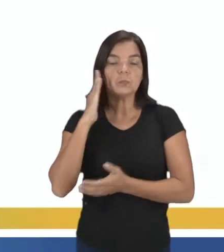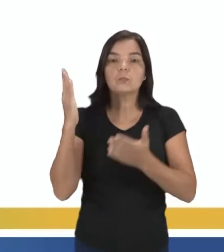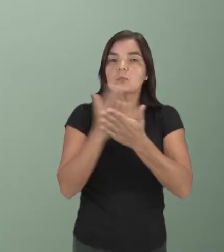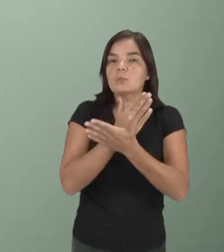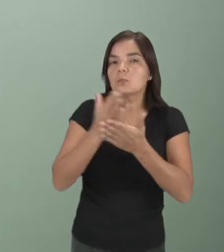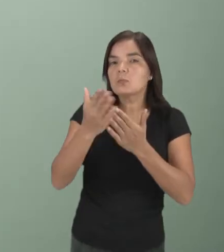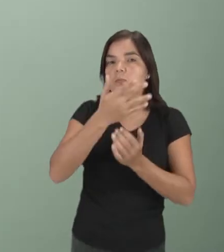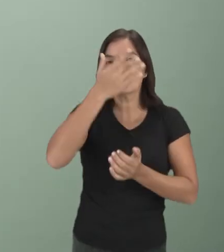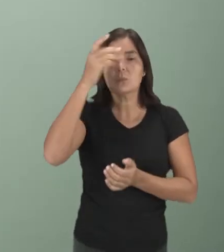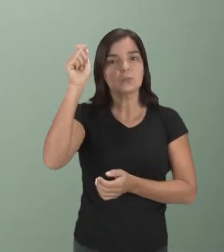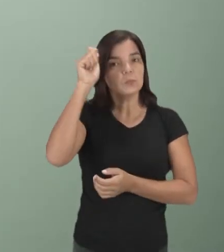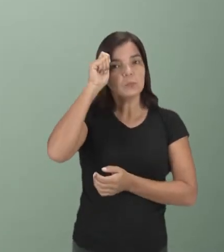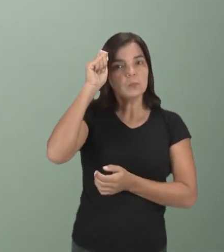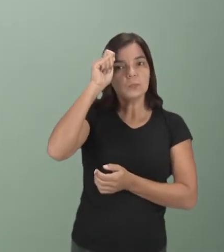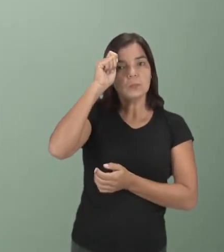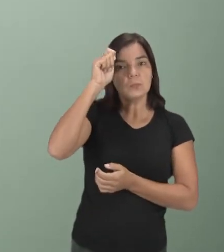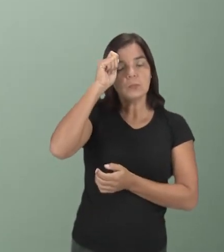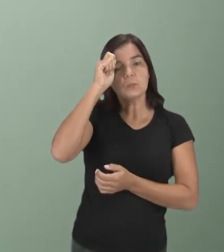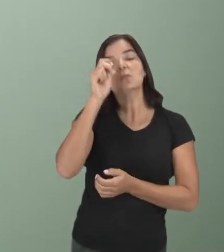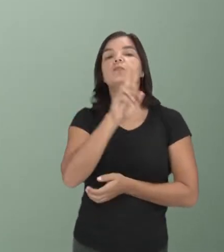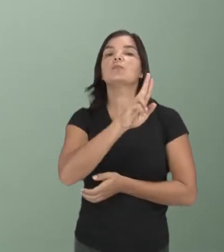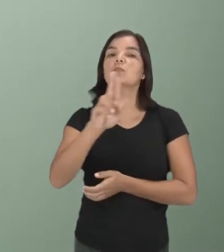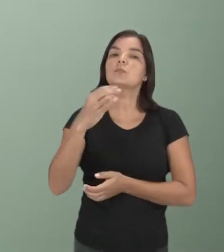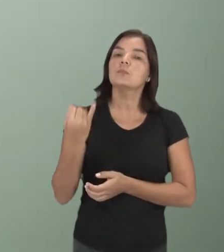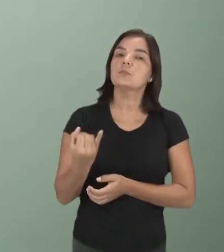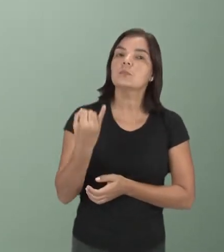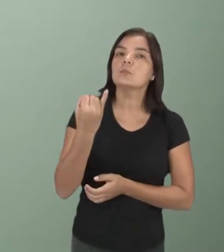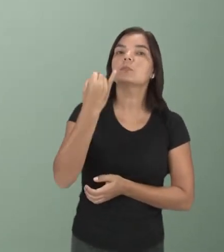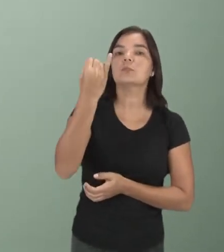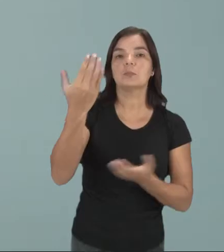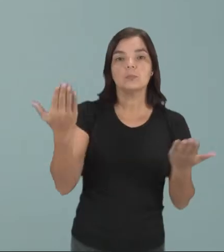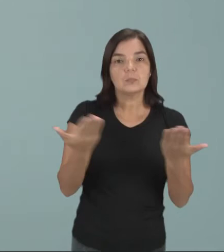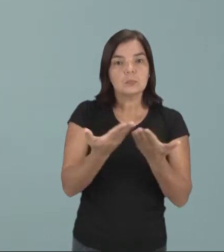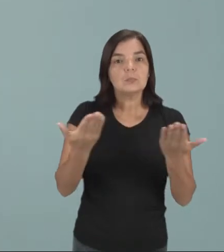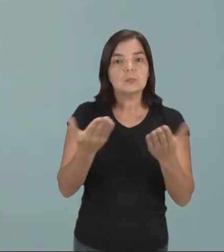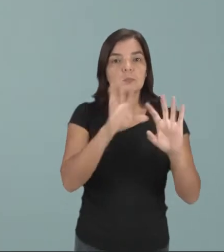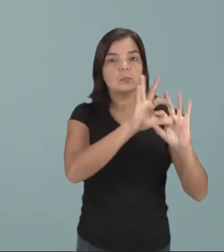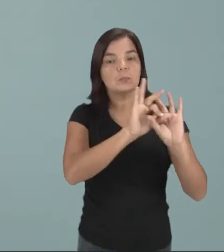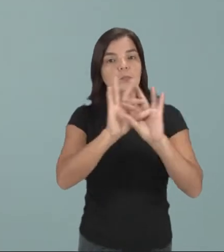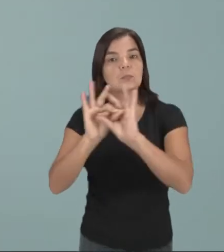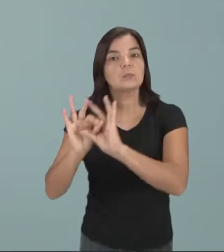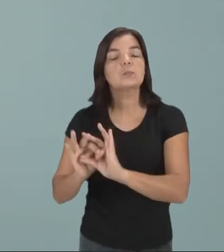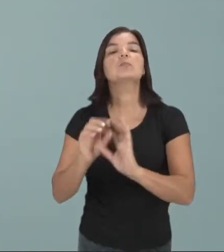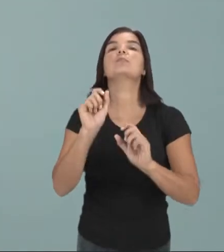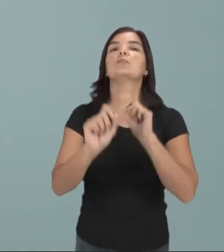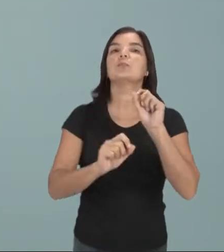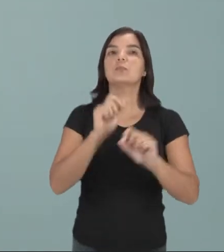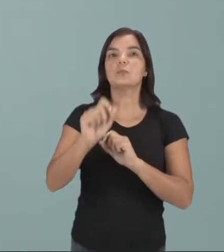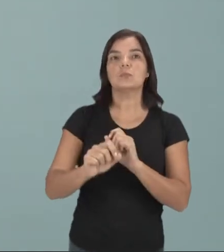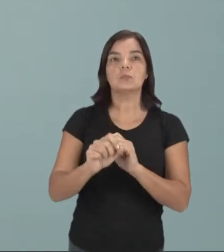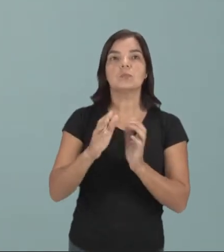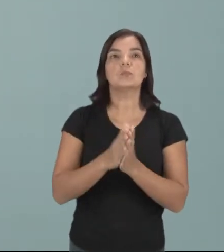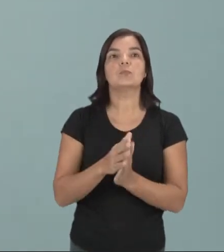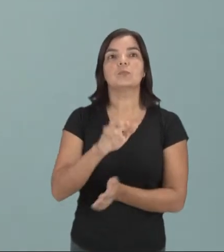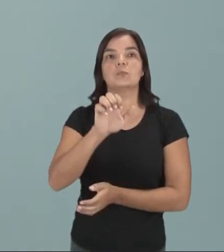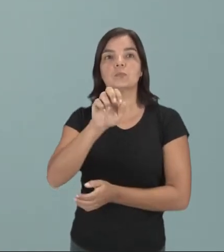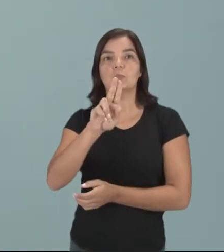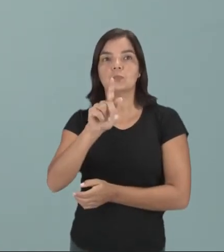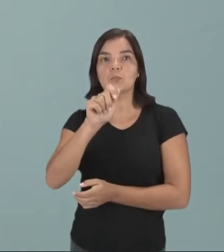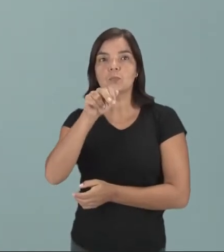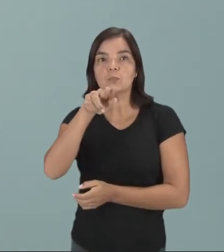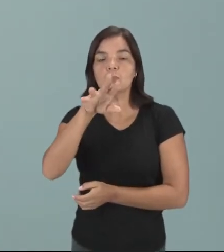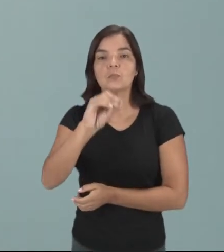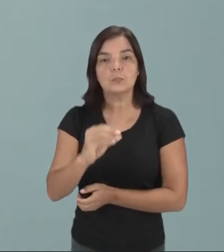alguns autores, e aqui eu cito um muito importante para esse momento contextual, foi Eugênio de Castro.